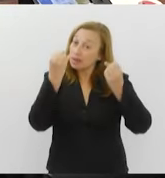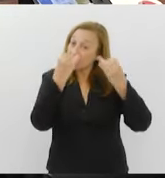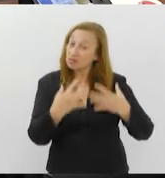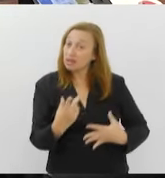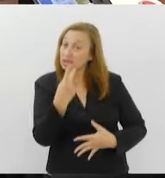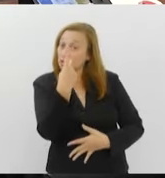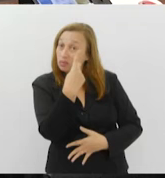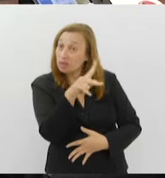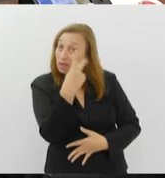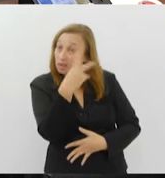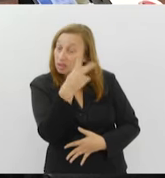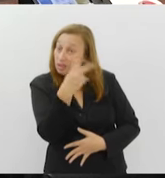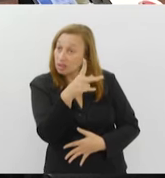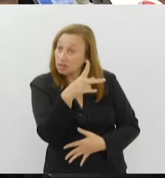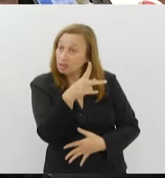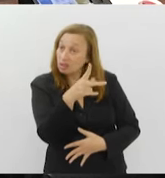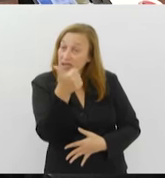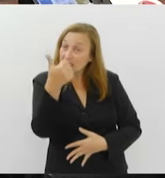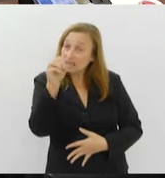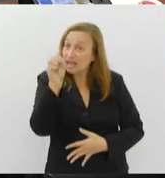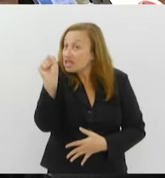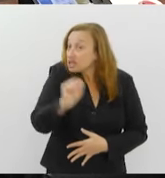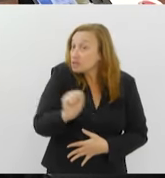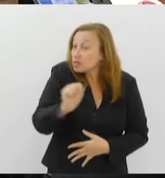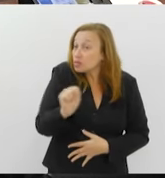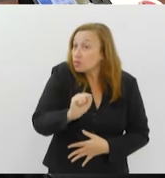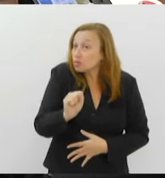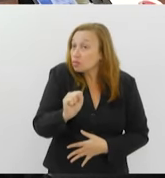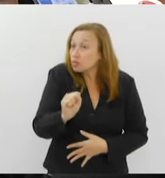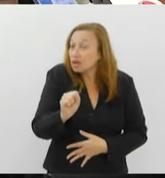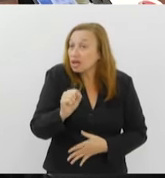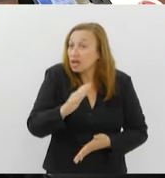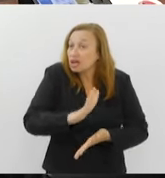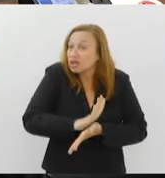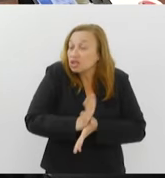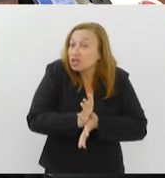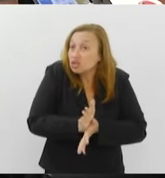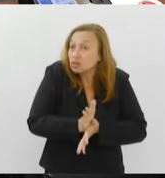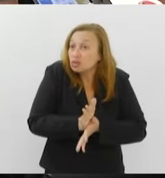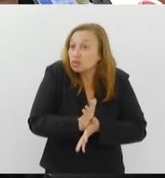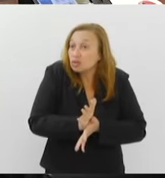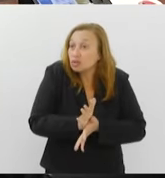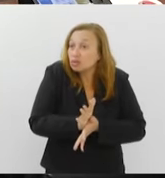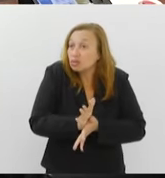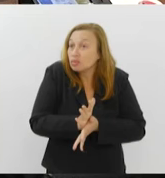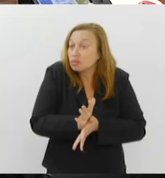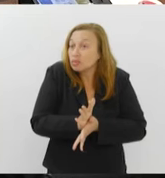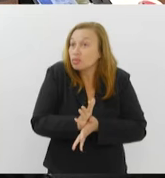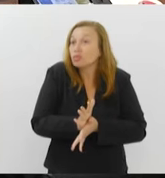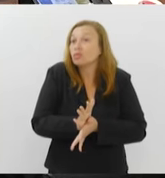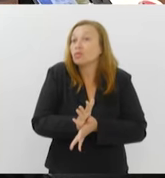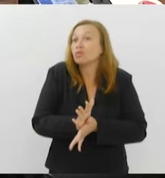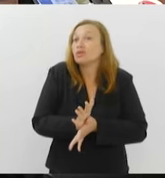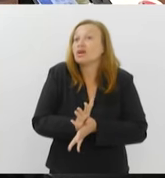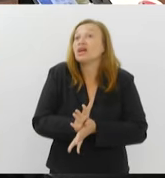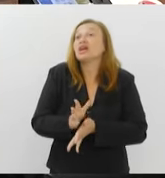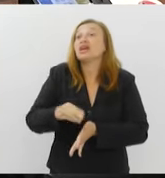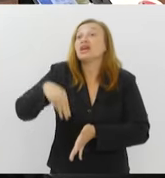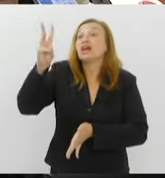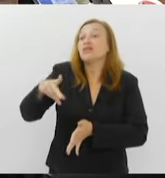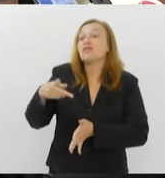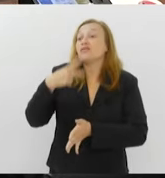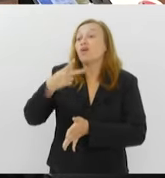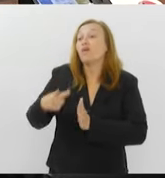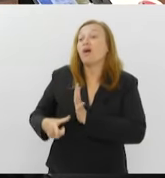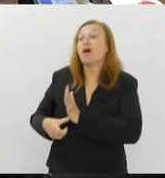deu. Em 10 segundos, ele destruiu a falácia daquele que discursou anteriormente